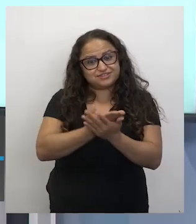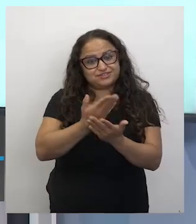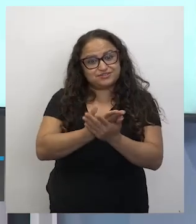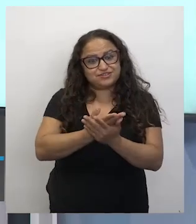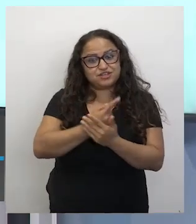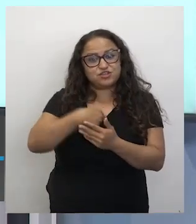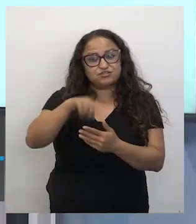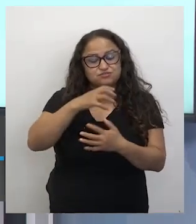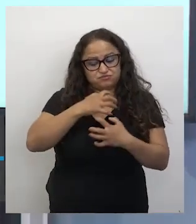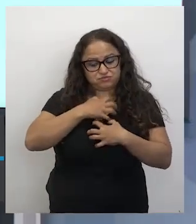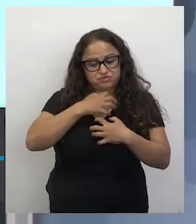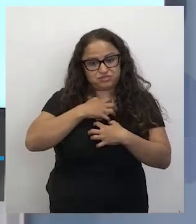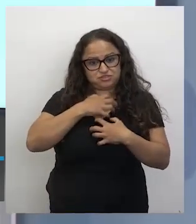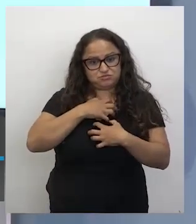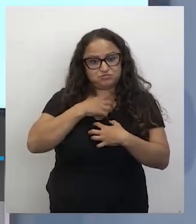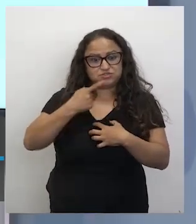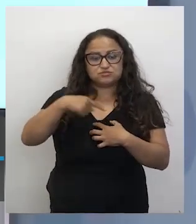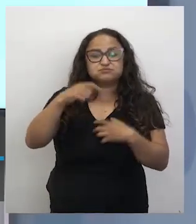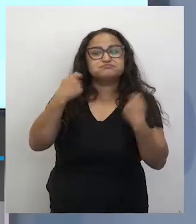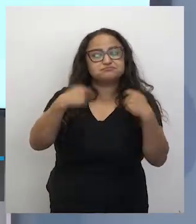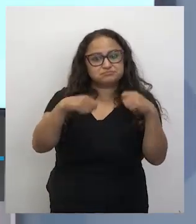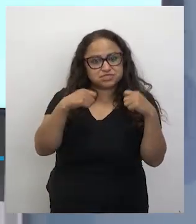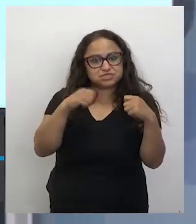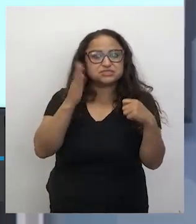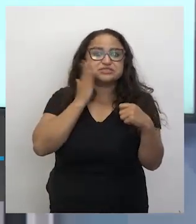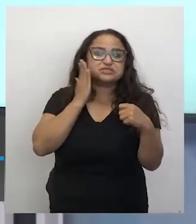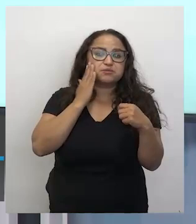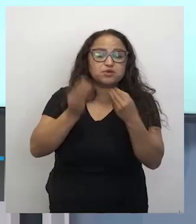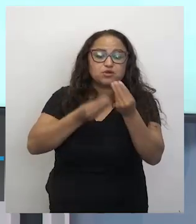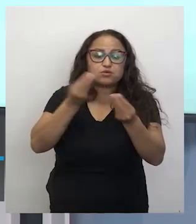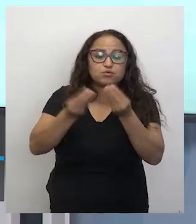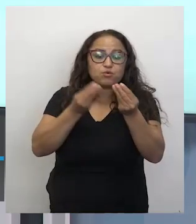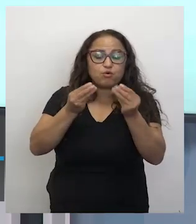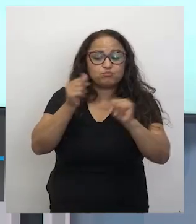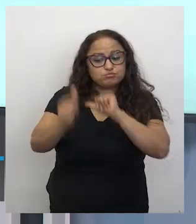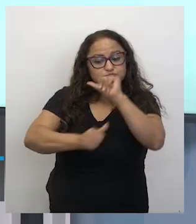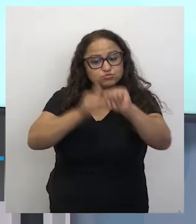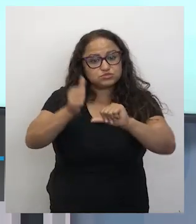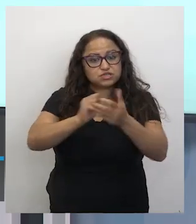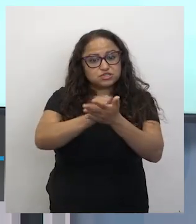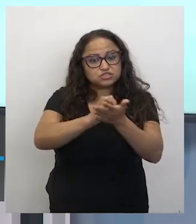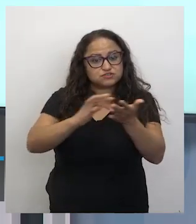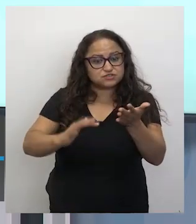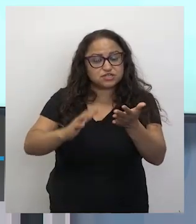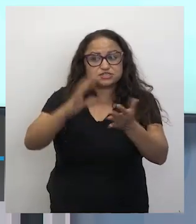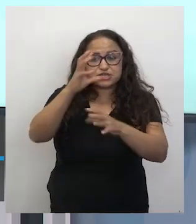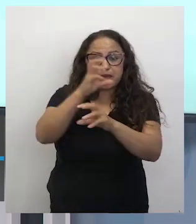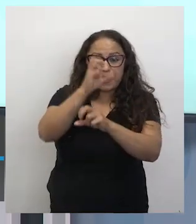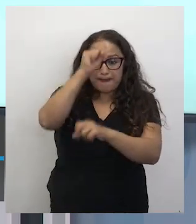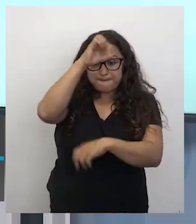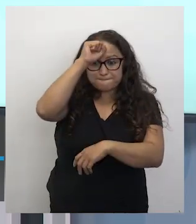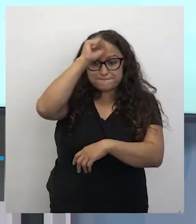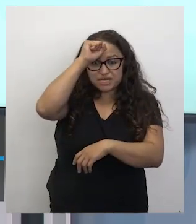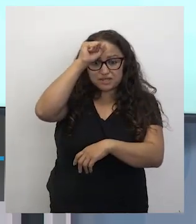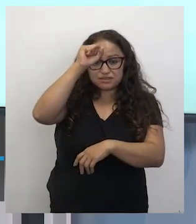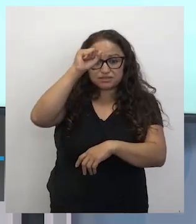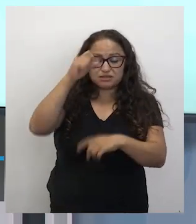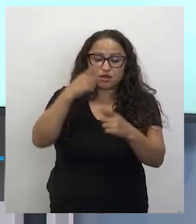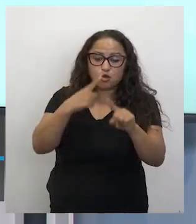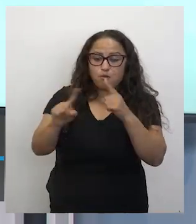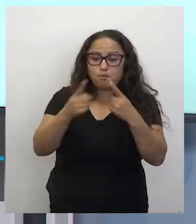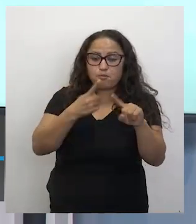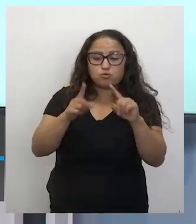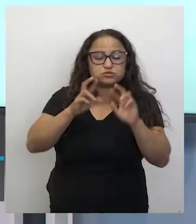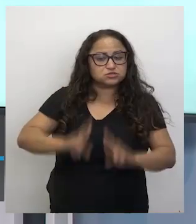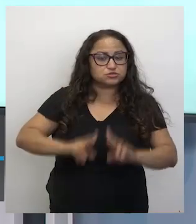esse sentimento, a gente precisa ali saber lidar com ele, né? Procurar talvez outras atividades, né? Como talvez aprender um instrumento musical, né? Ou de se dedicar